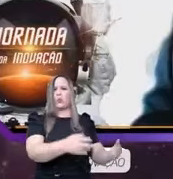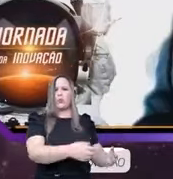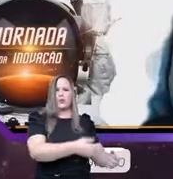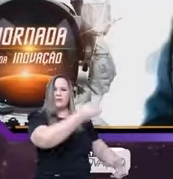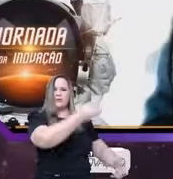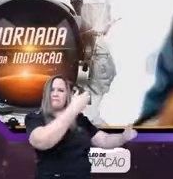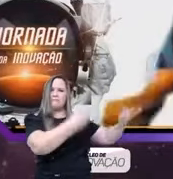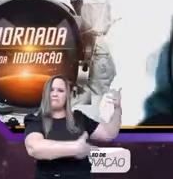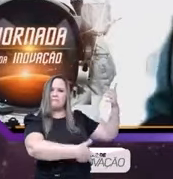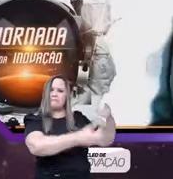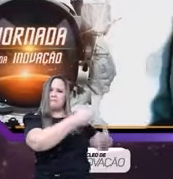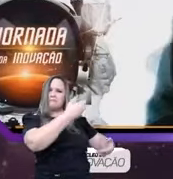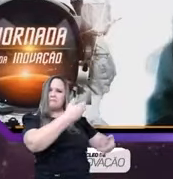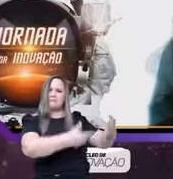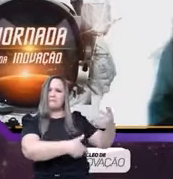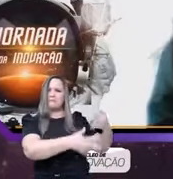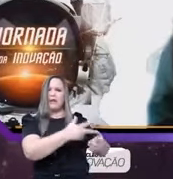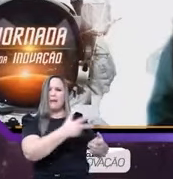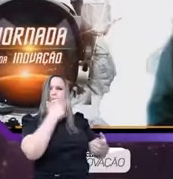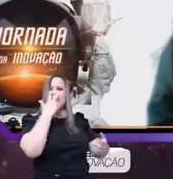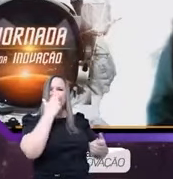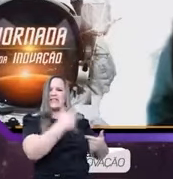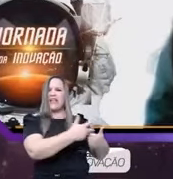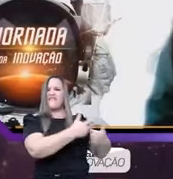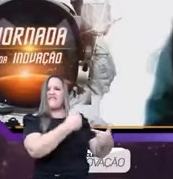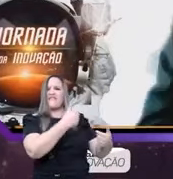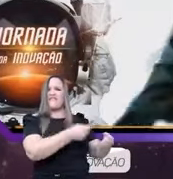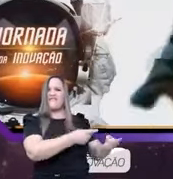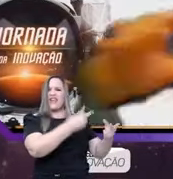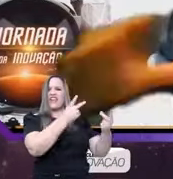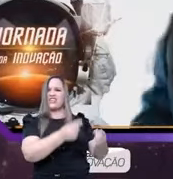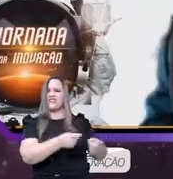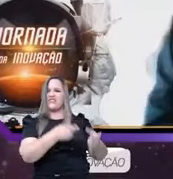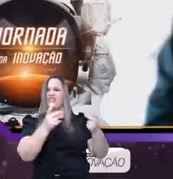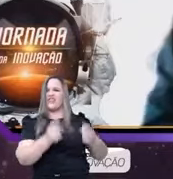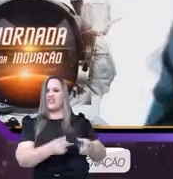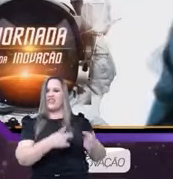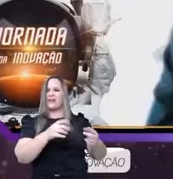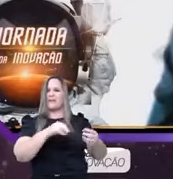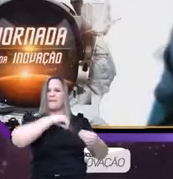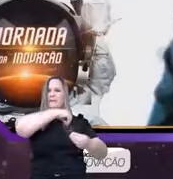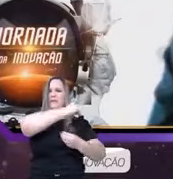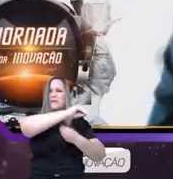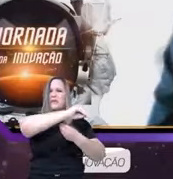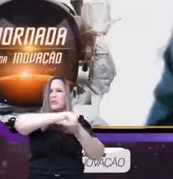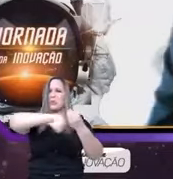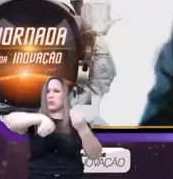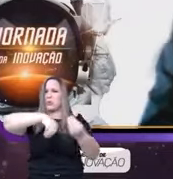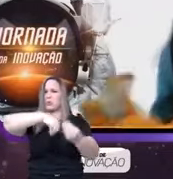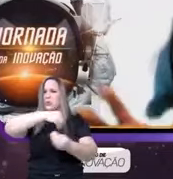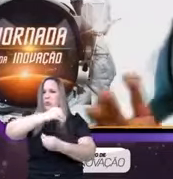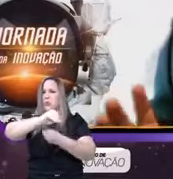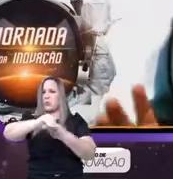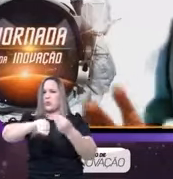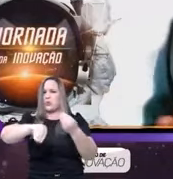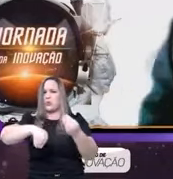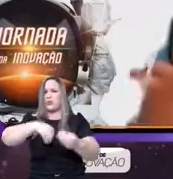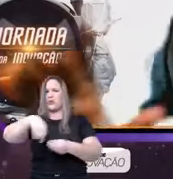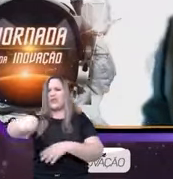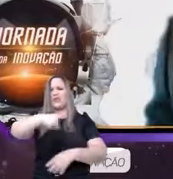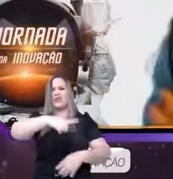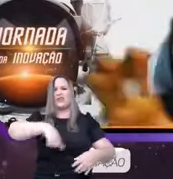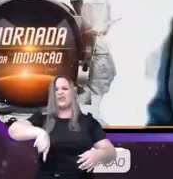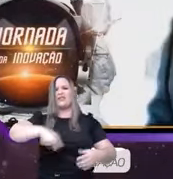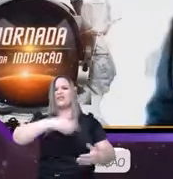que estão tentando vender para a gente acabe misturando tudo e a gente se perca